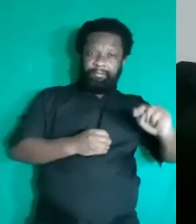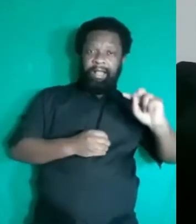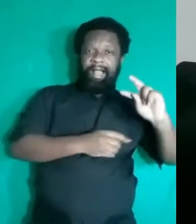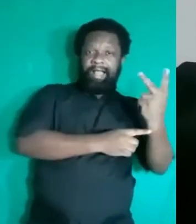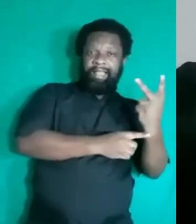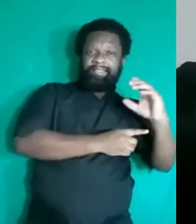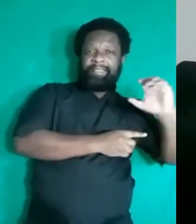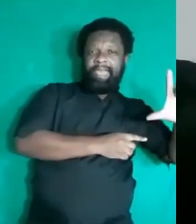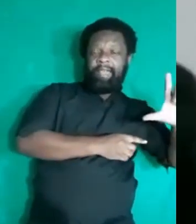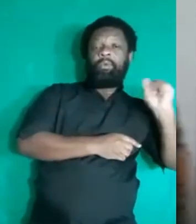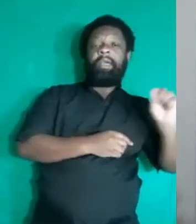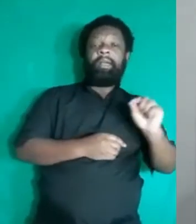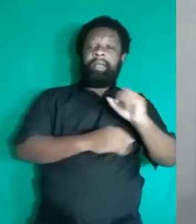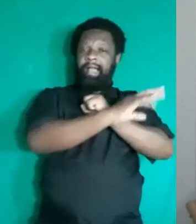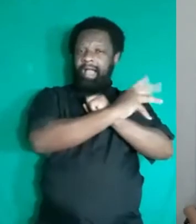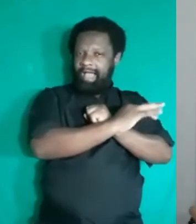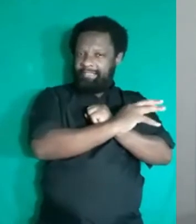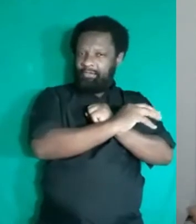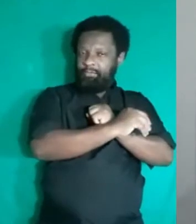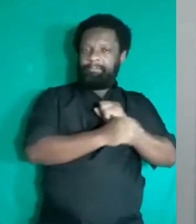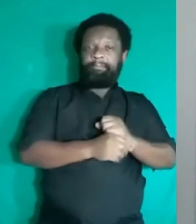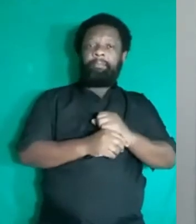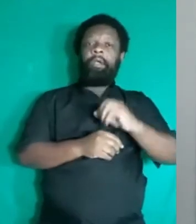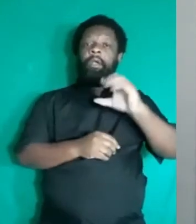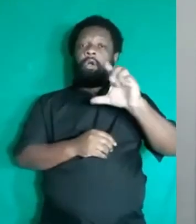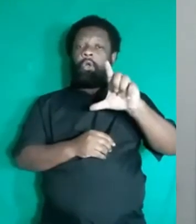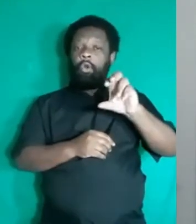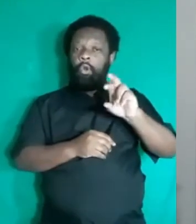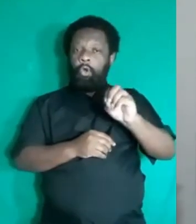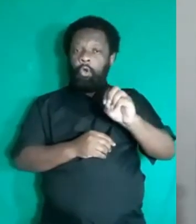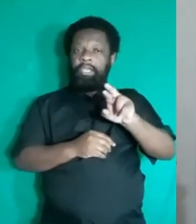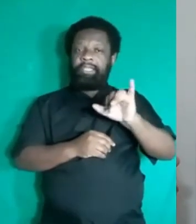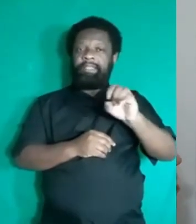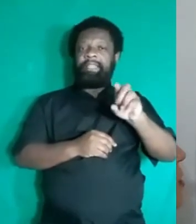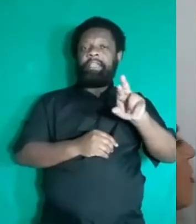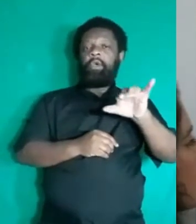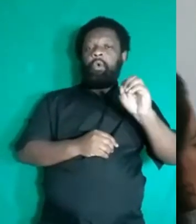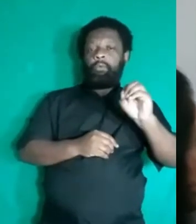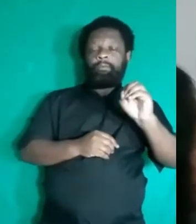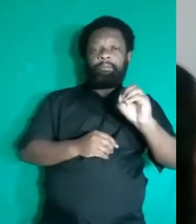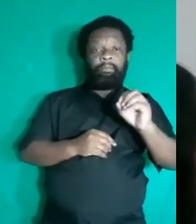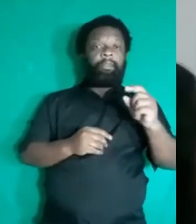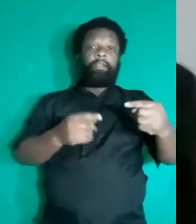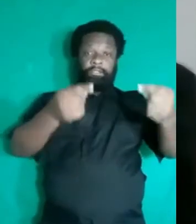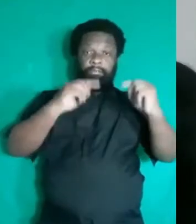bromídrico. Esse ácido aqui é HCl com cloro, então ácido